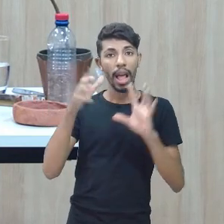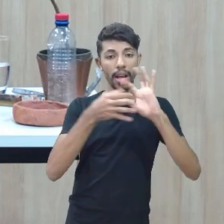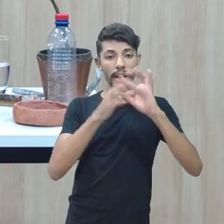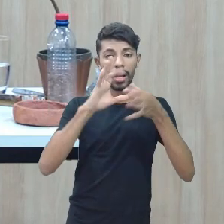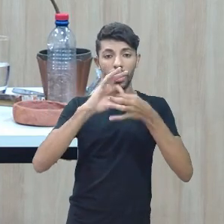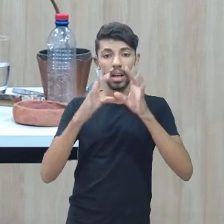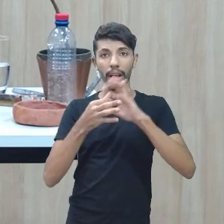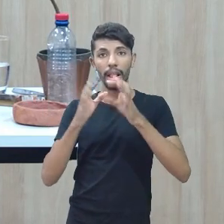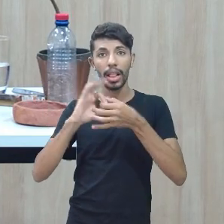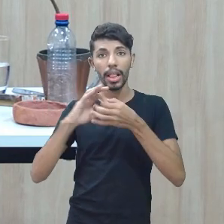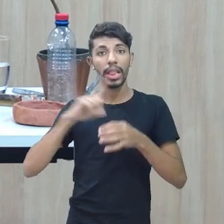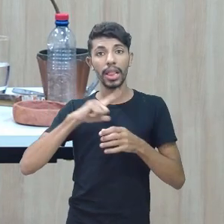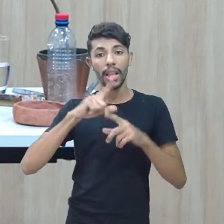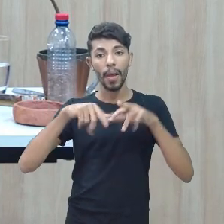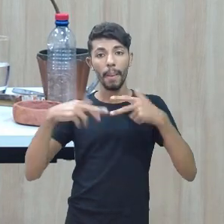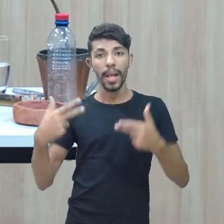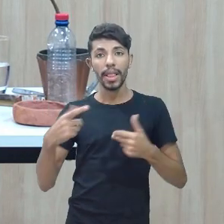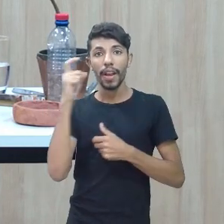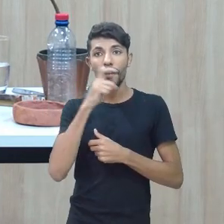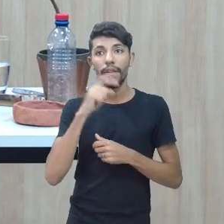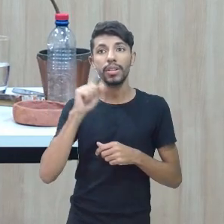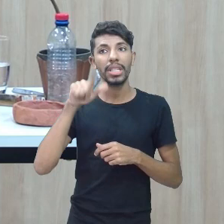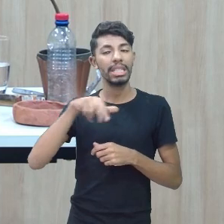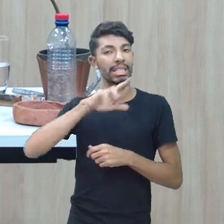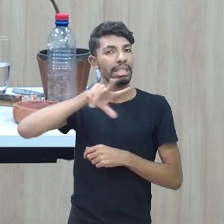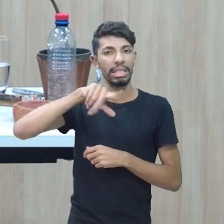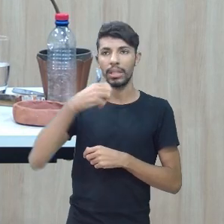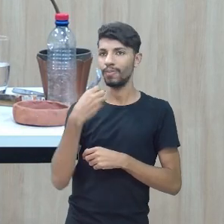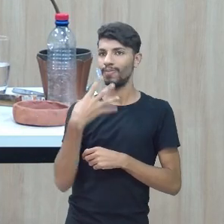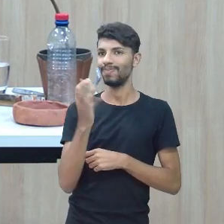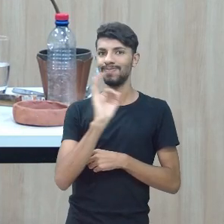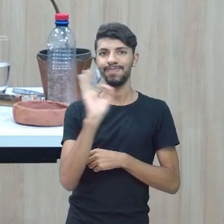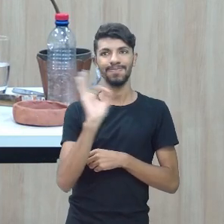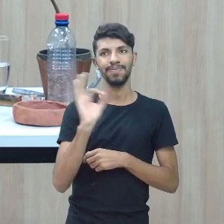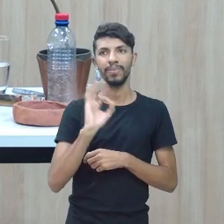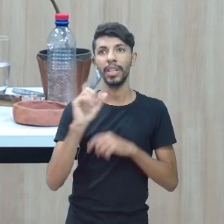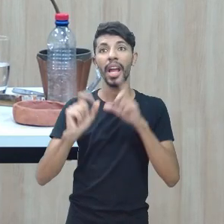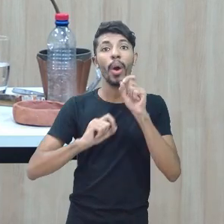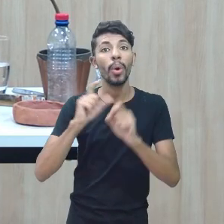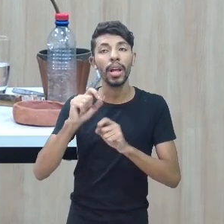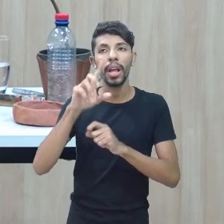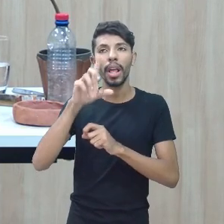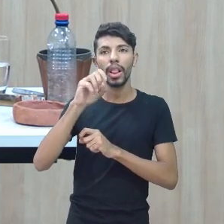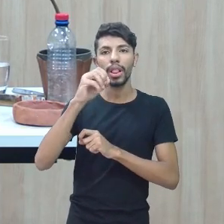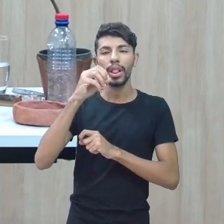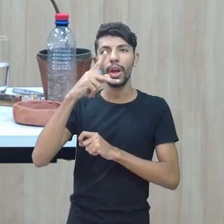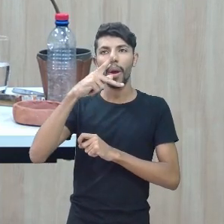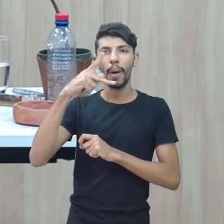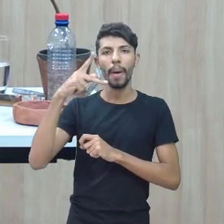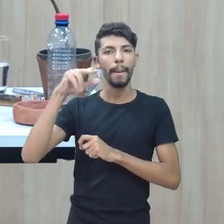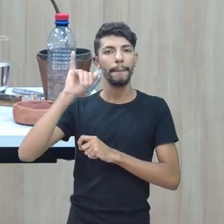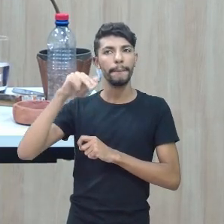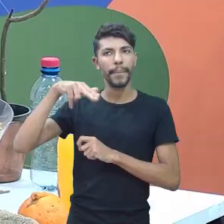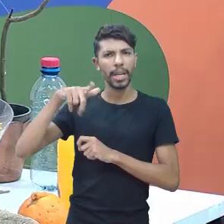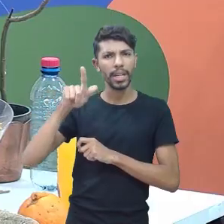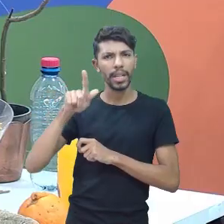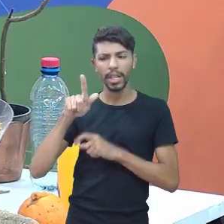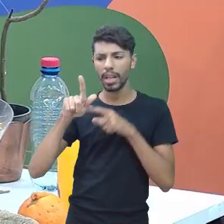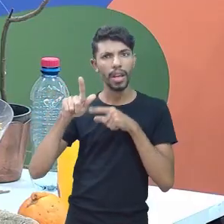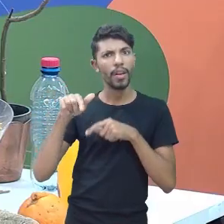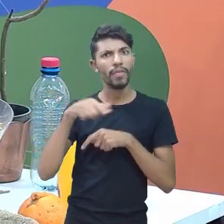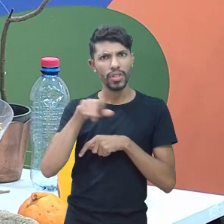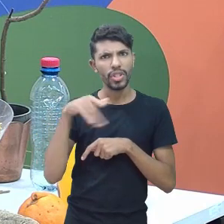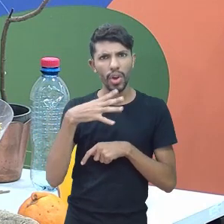um material sintético que não é bem-vindo? É a questão dos dopings. Vocês sabem, gente, o que são dopings?